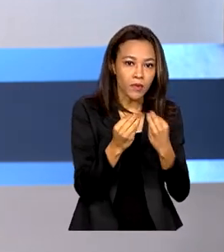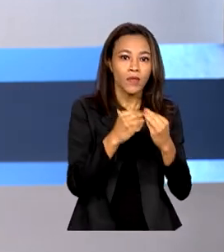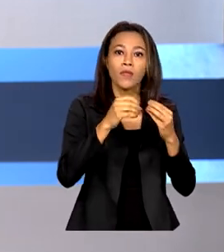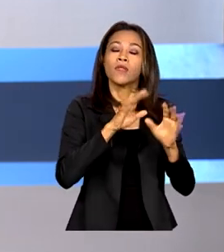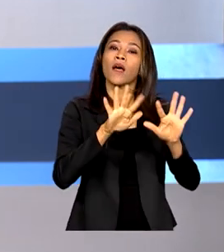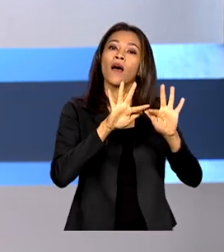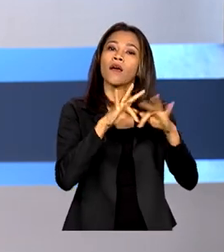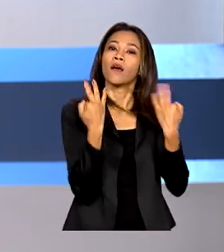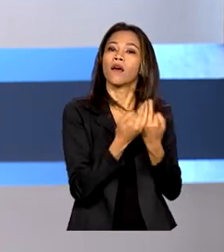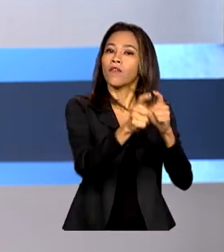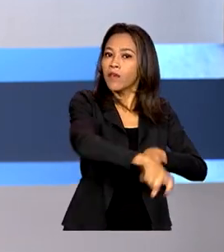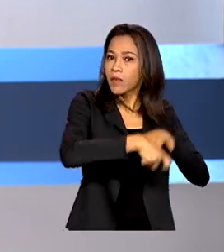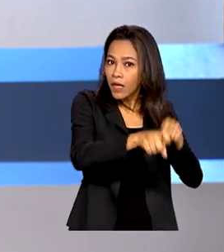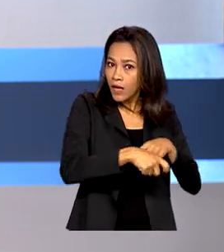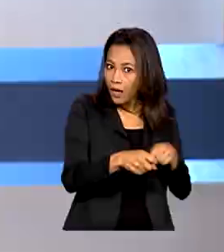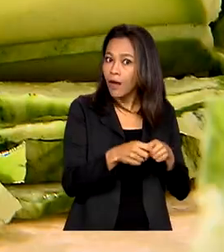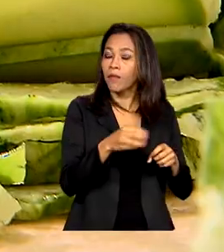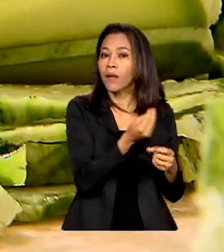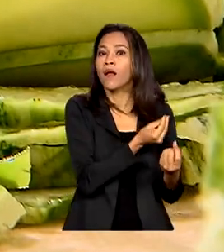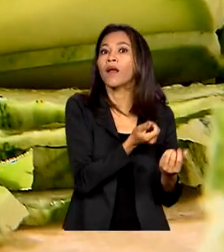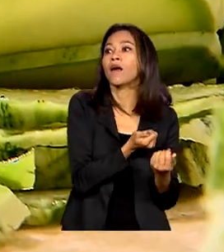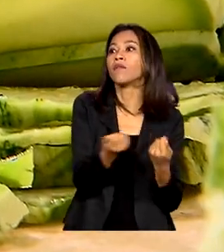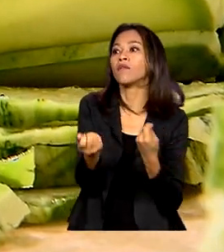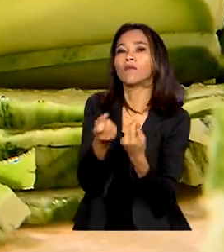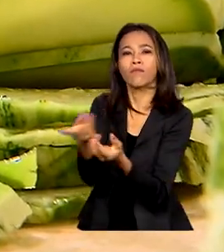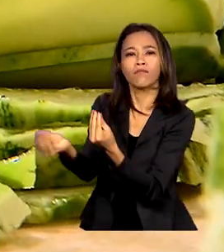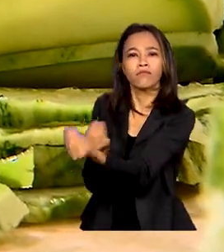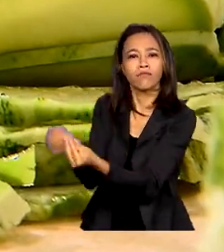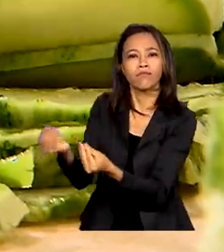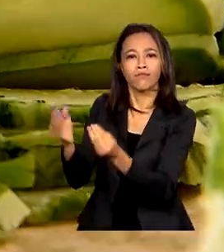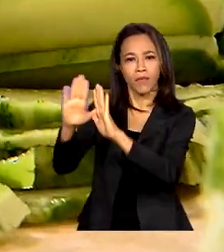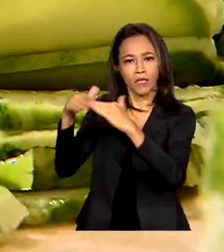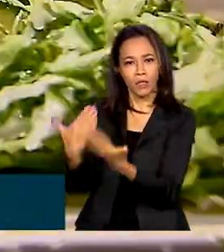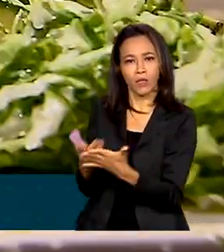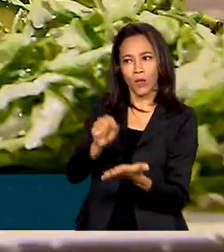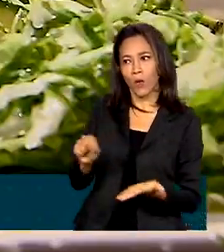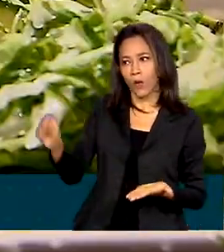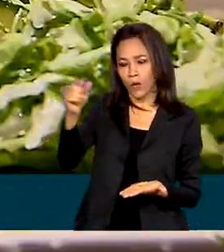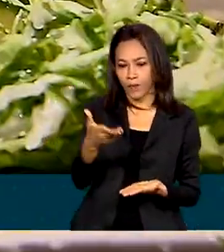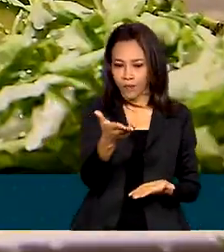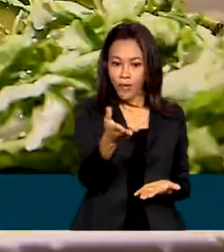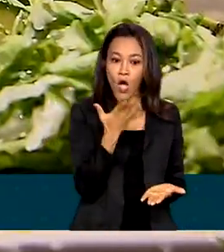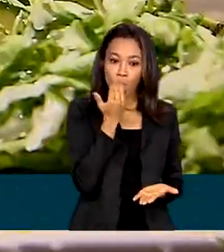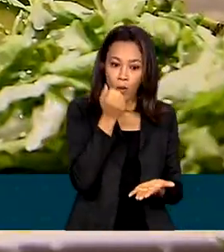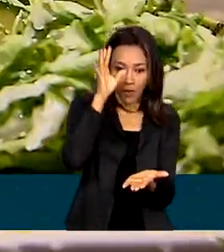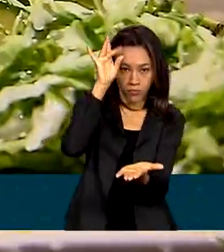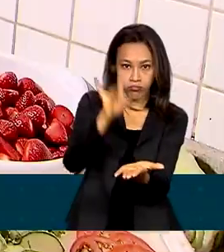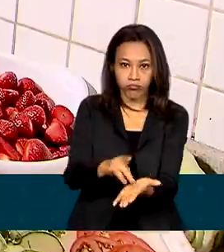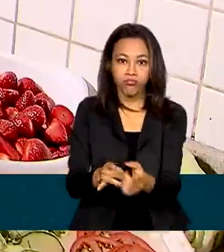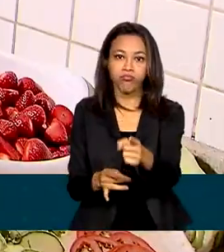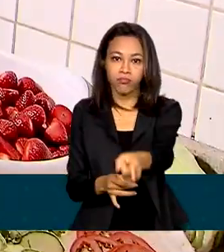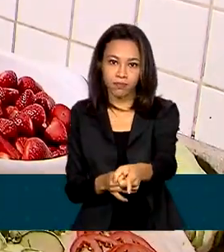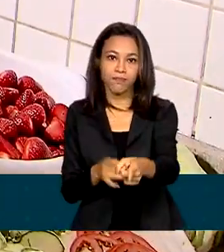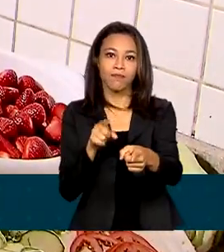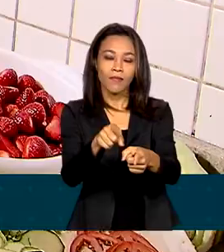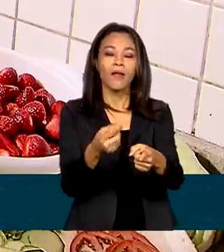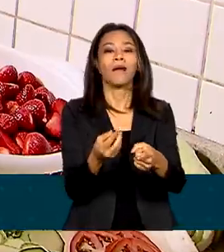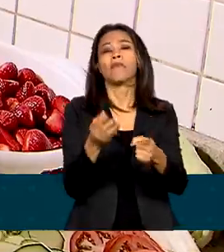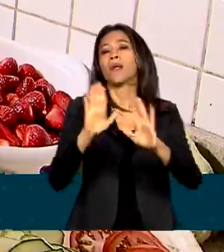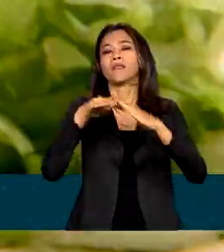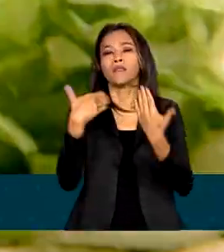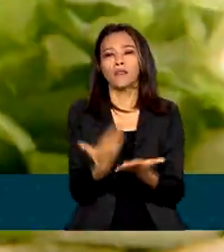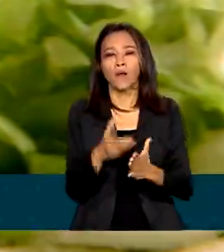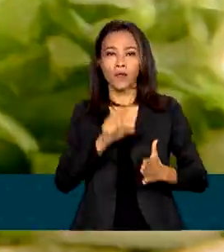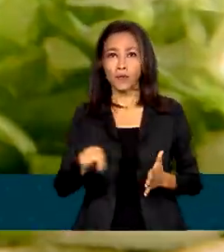pública por meio da merenda escolar. Comida de verdade de pequenos produtores rurais para as escolas do